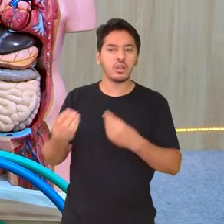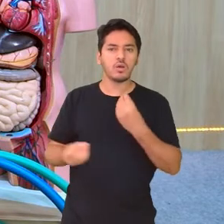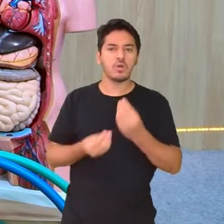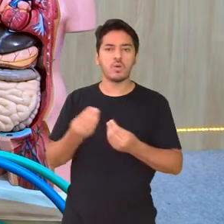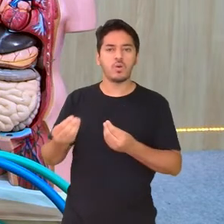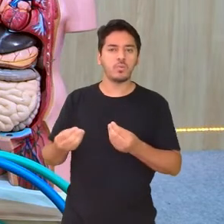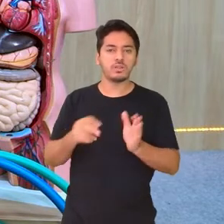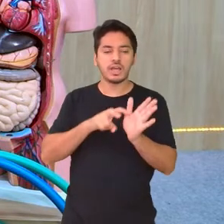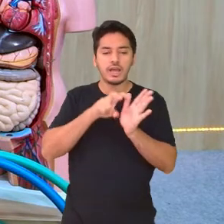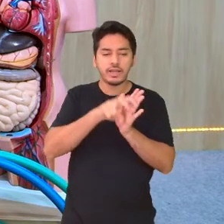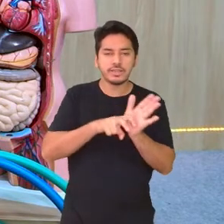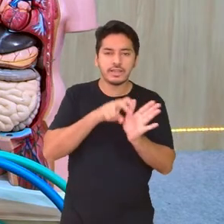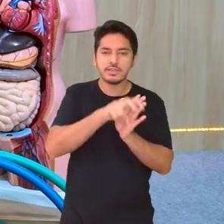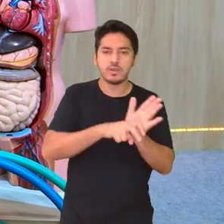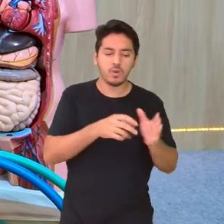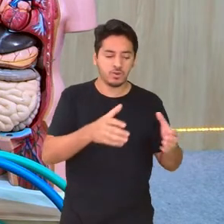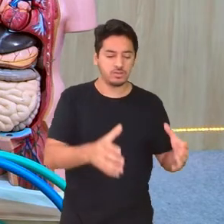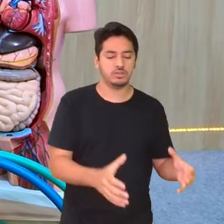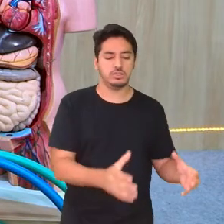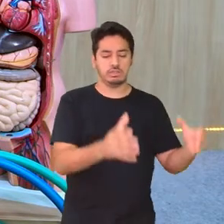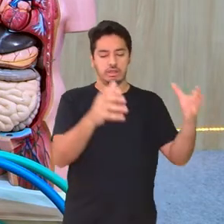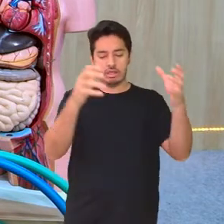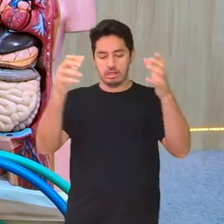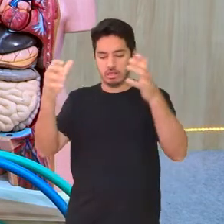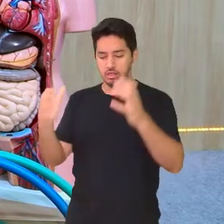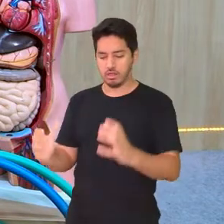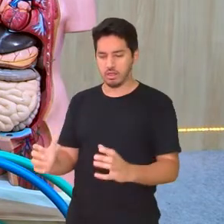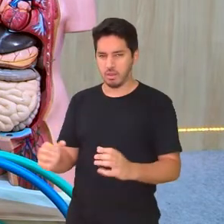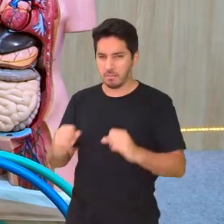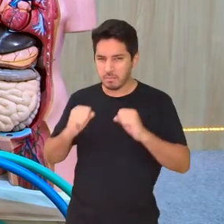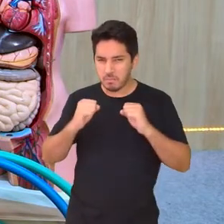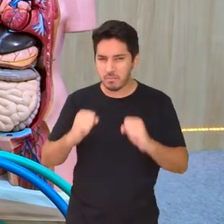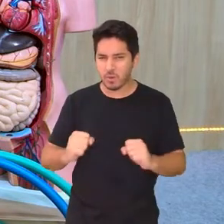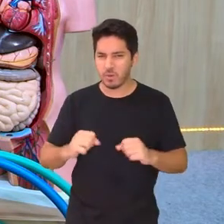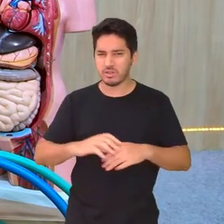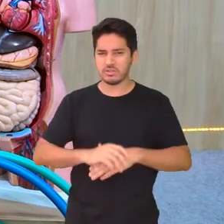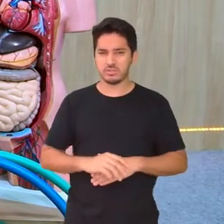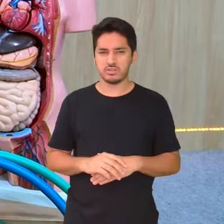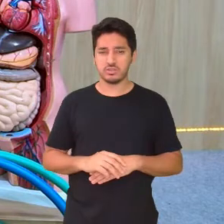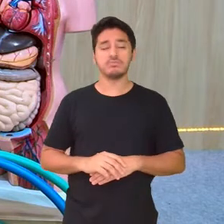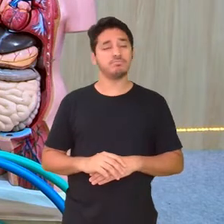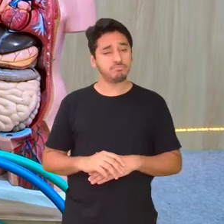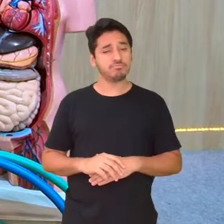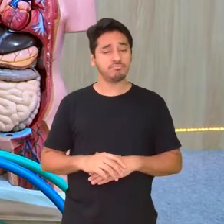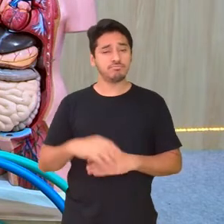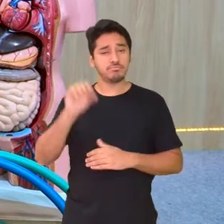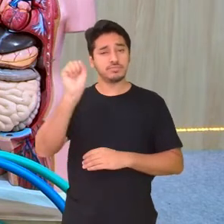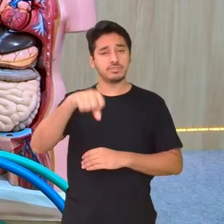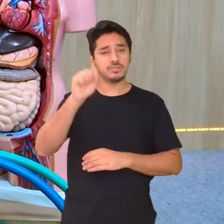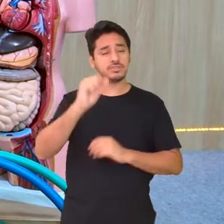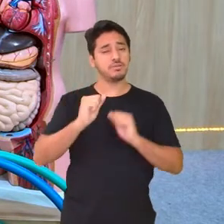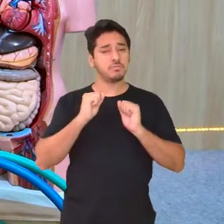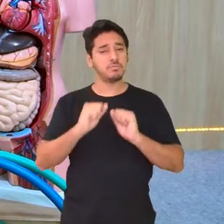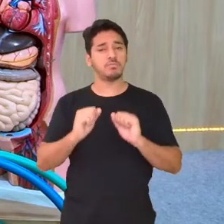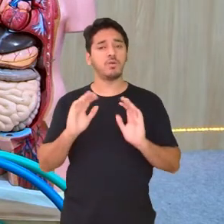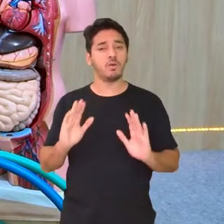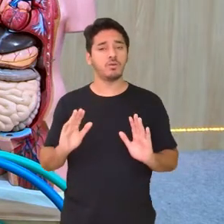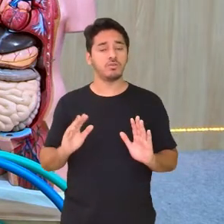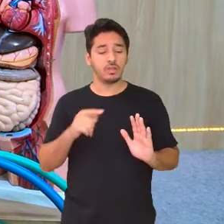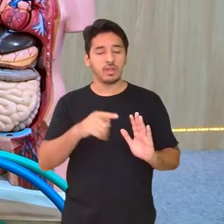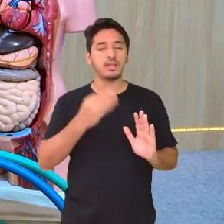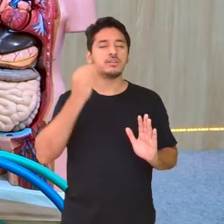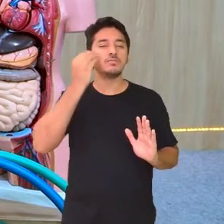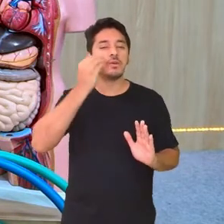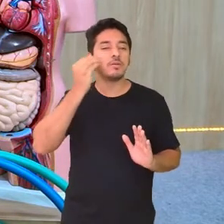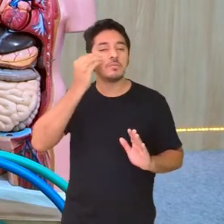da cadeiras de rodas? Será que eu posso? Será que isso é possível? Sim, é possível você deixar que ela